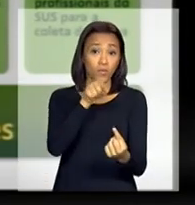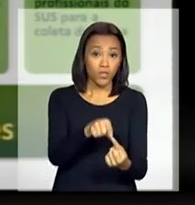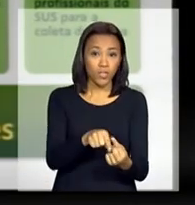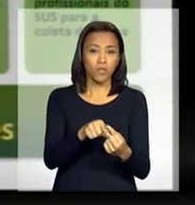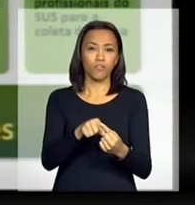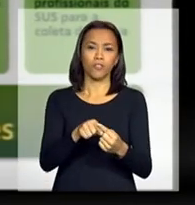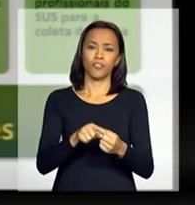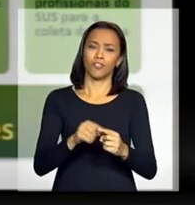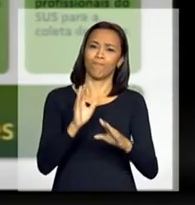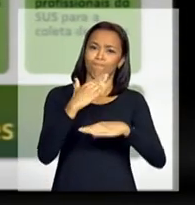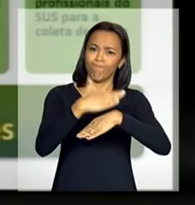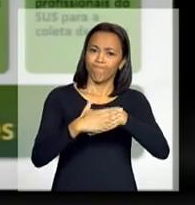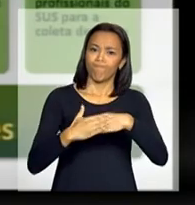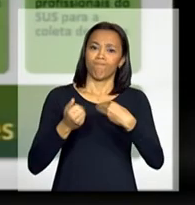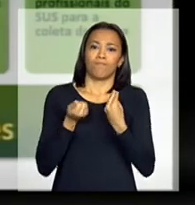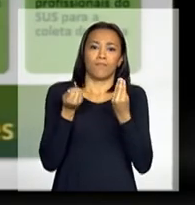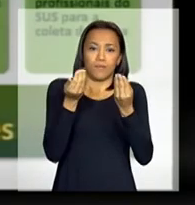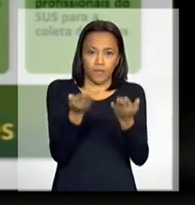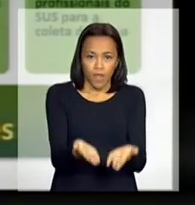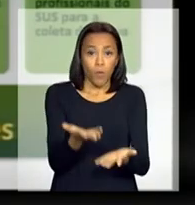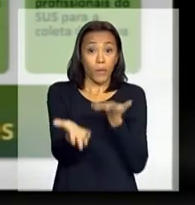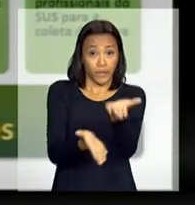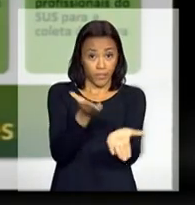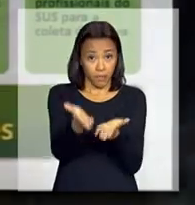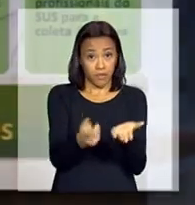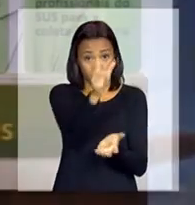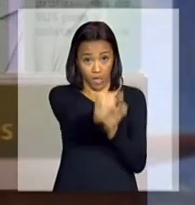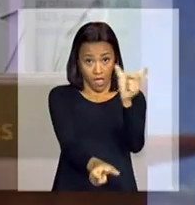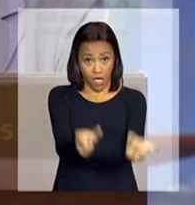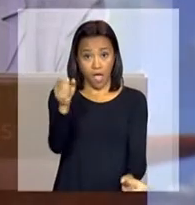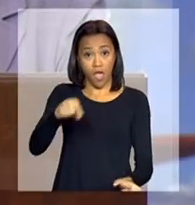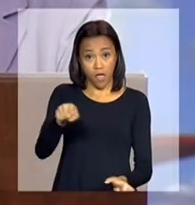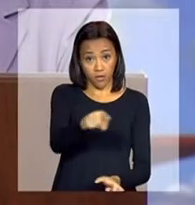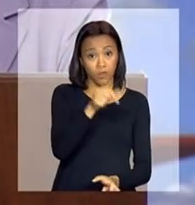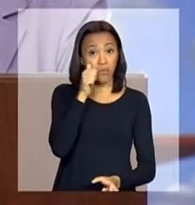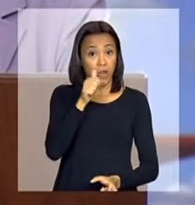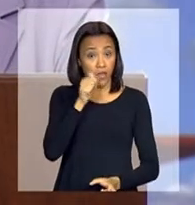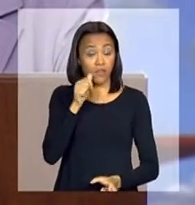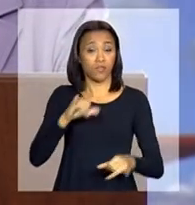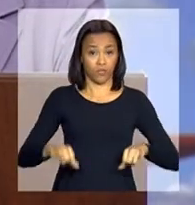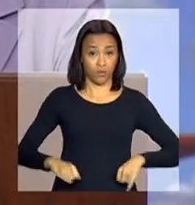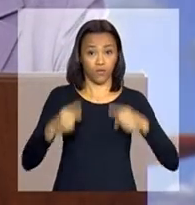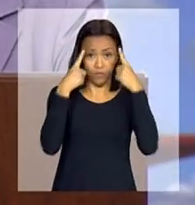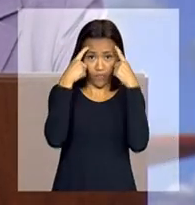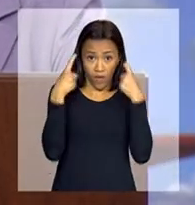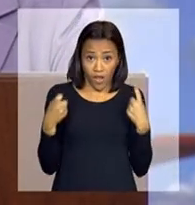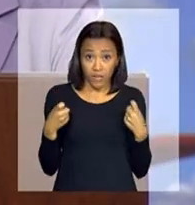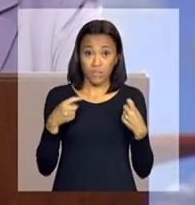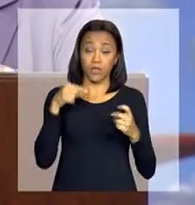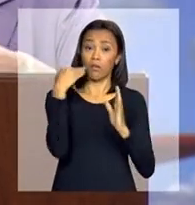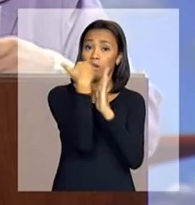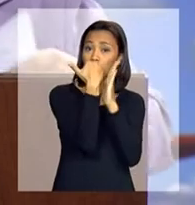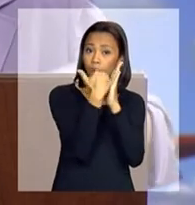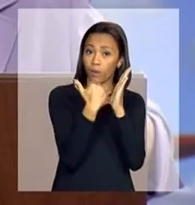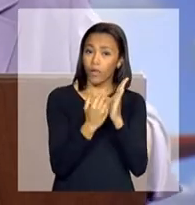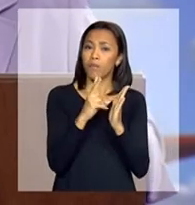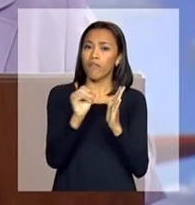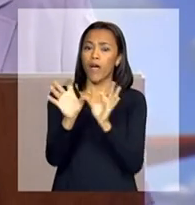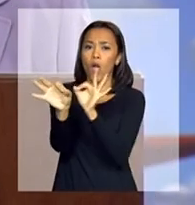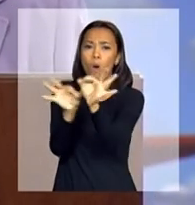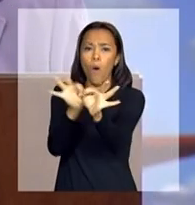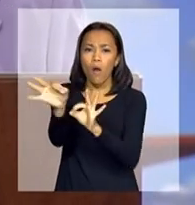atendimento a estas mulheres em situação de violência o programa irá preparar os